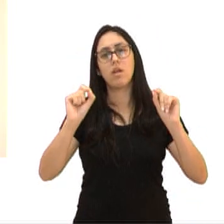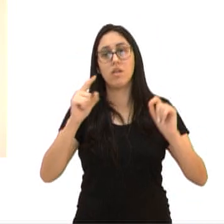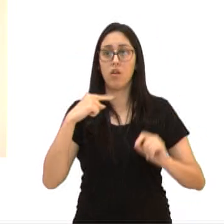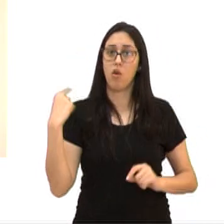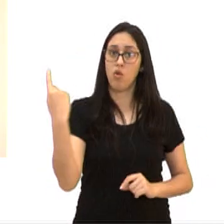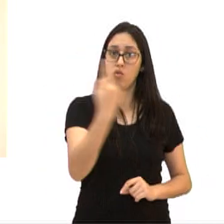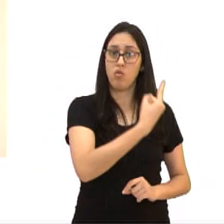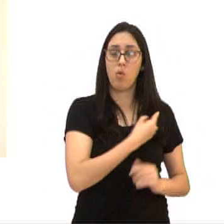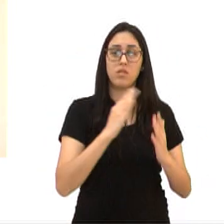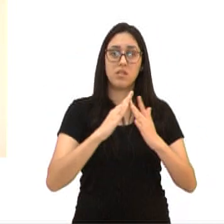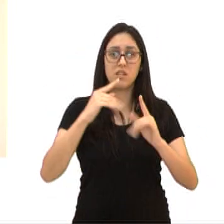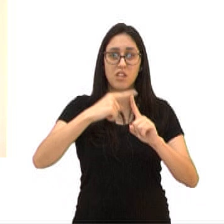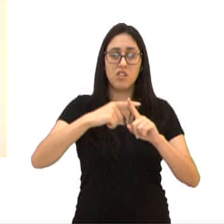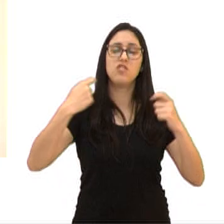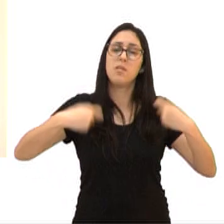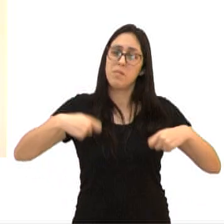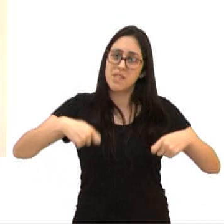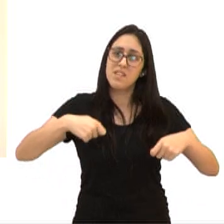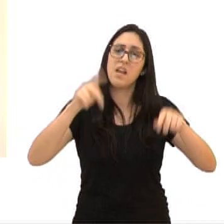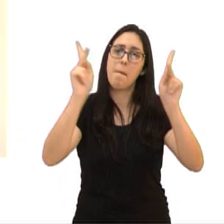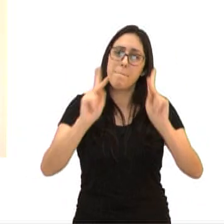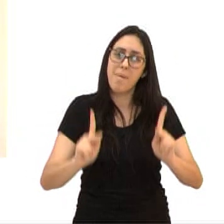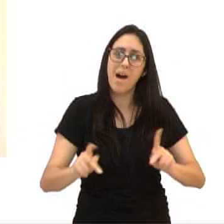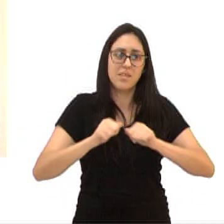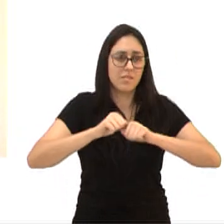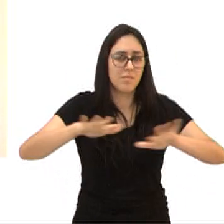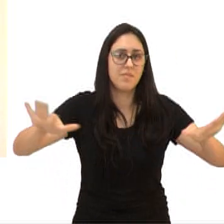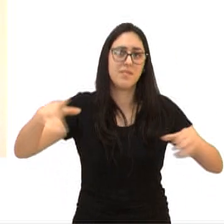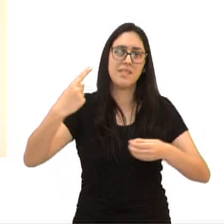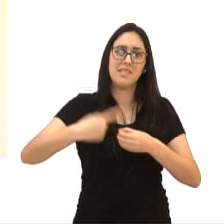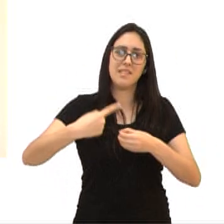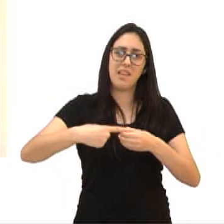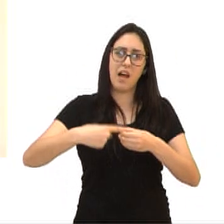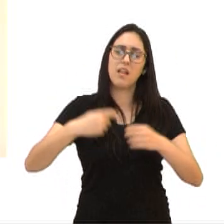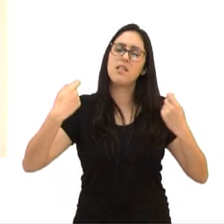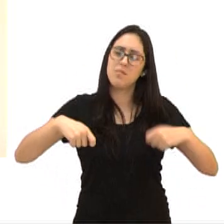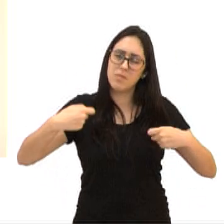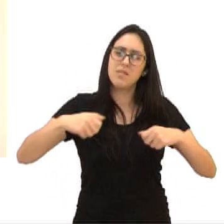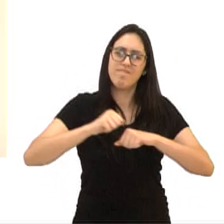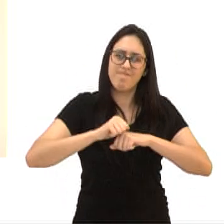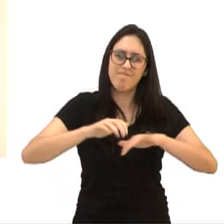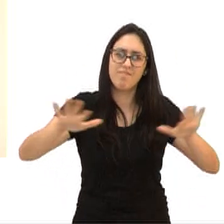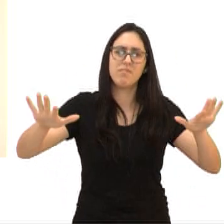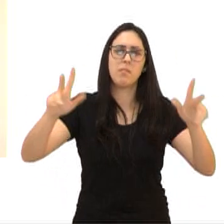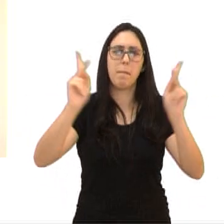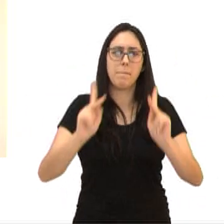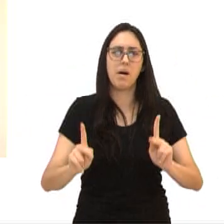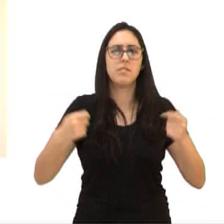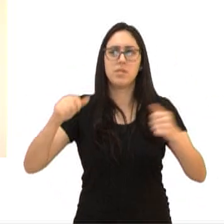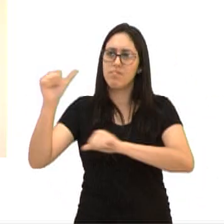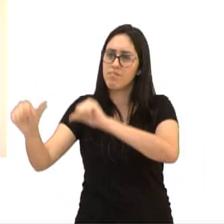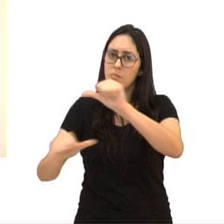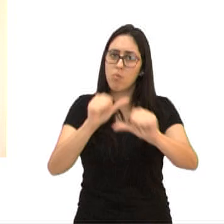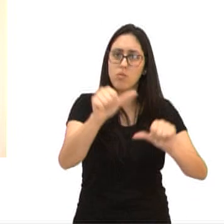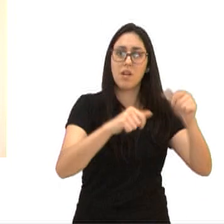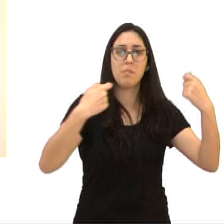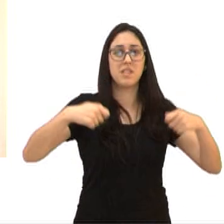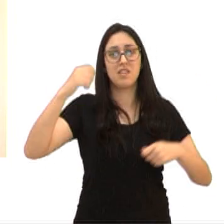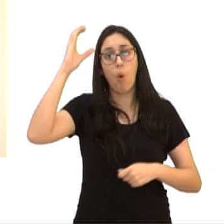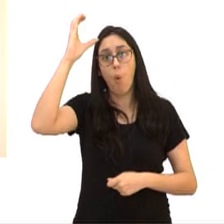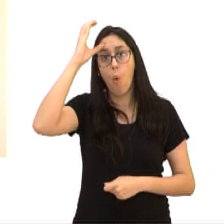a paz na cidade, que nós nos preocupemos em fazer uma diferença positiva na